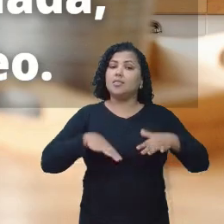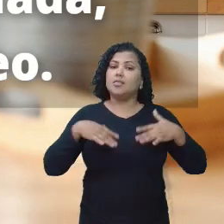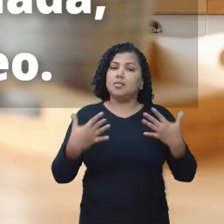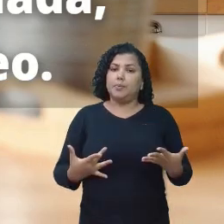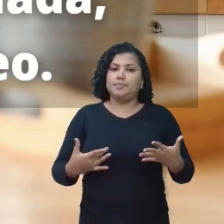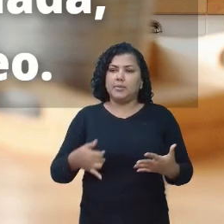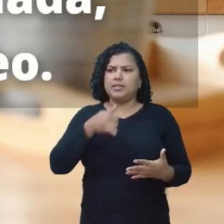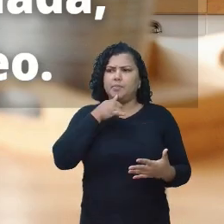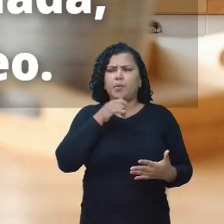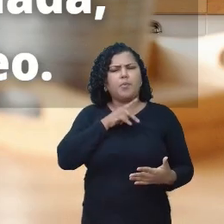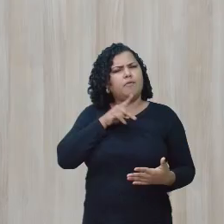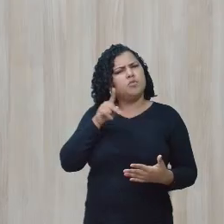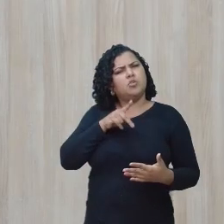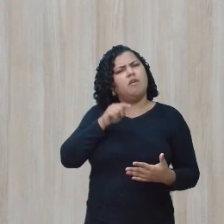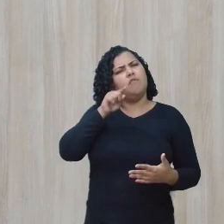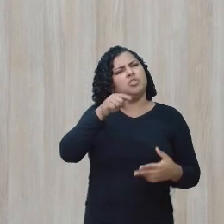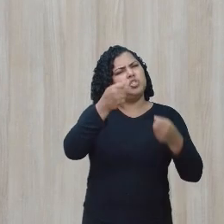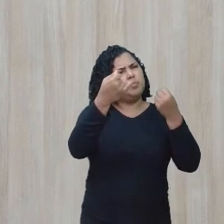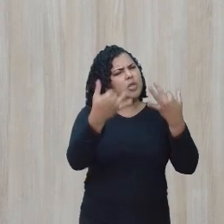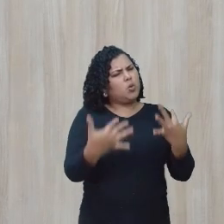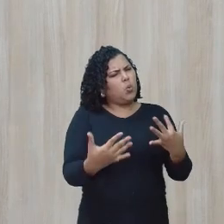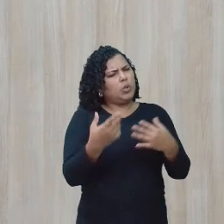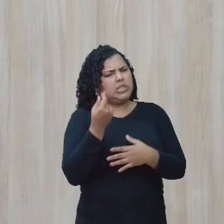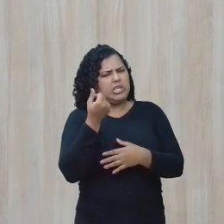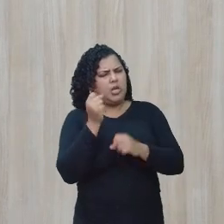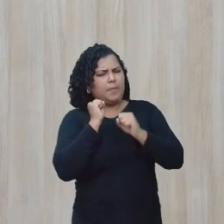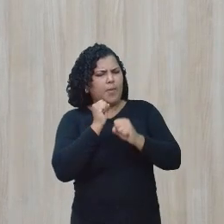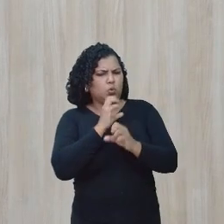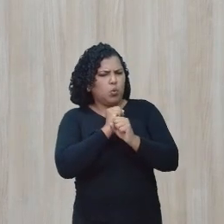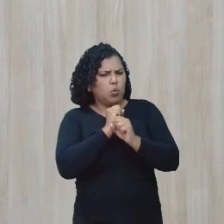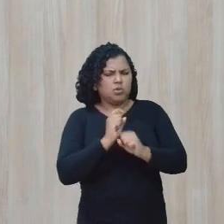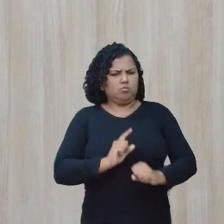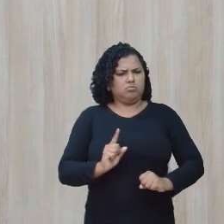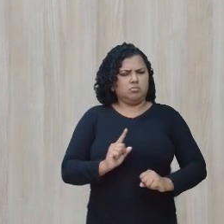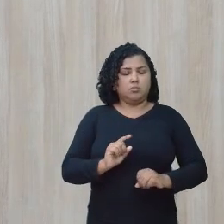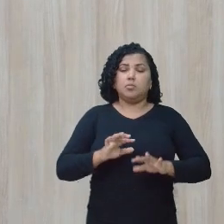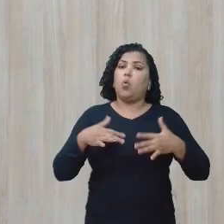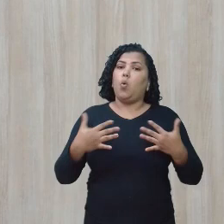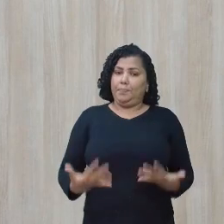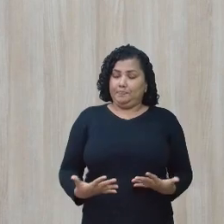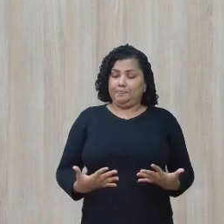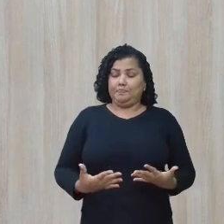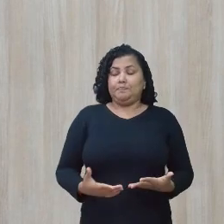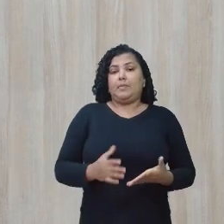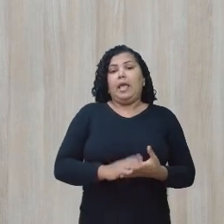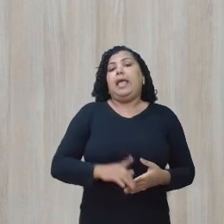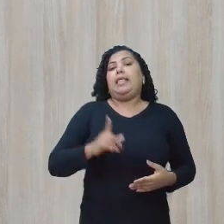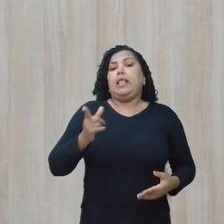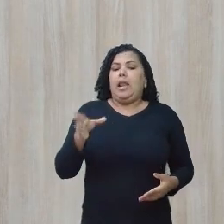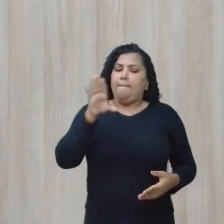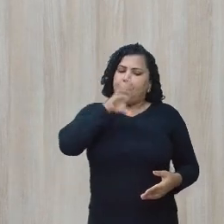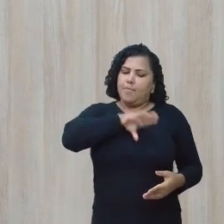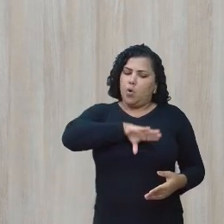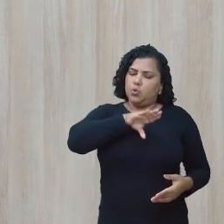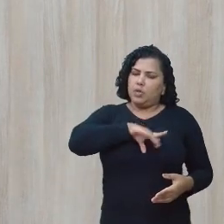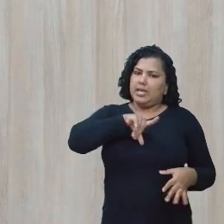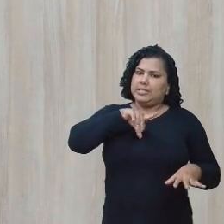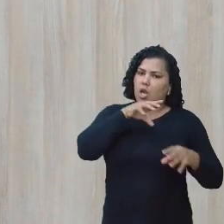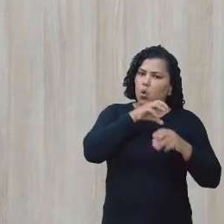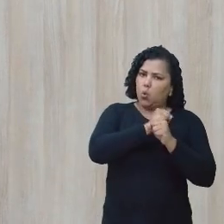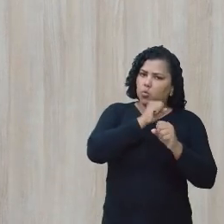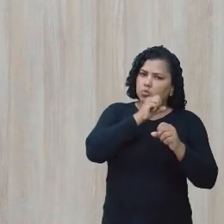Professor, desculpa, mas você falou aí dinheiro, é contável ou é incontável? Gente, Em português ele é contável, mas ele em inglês